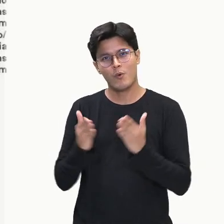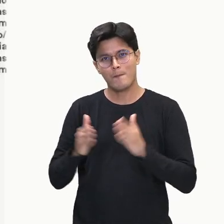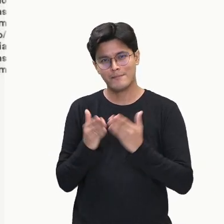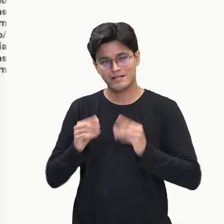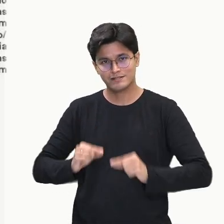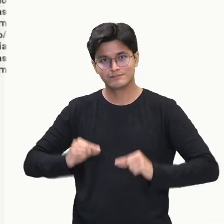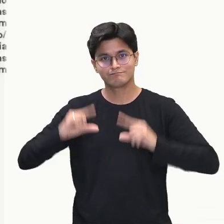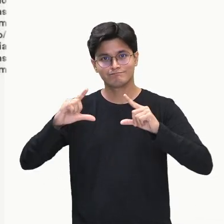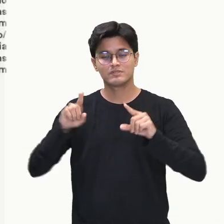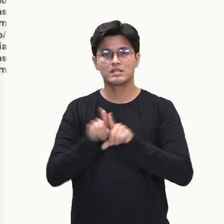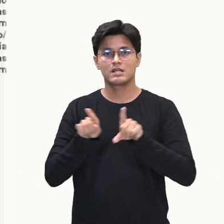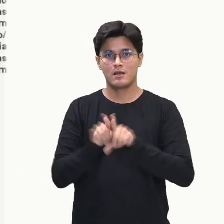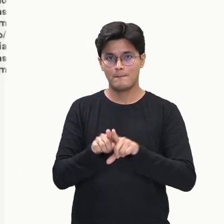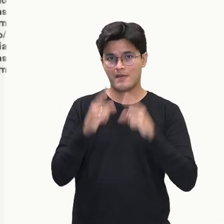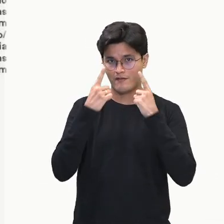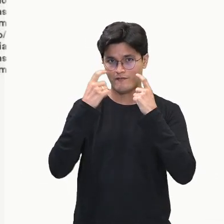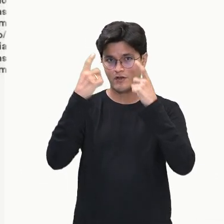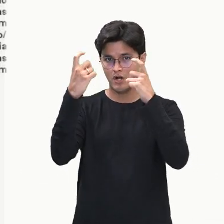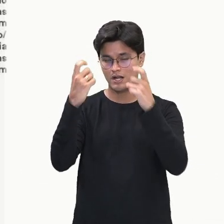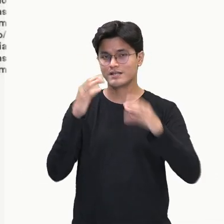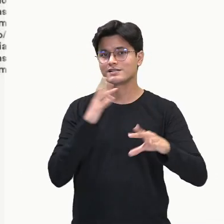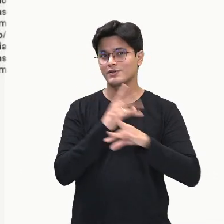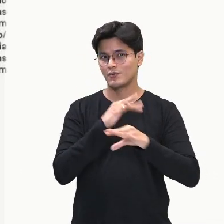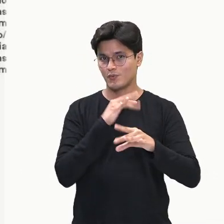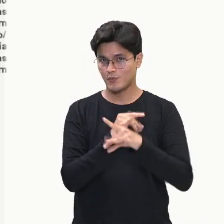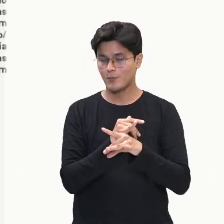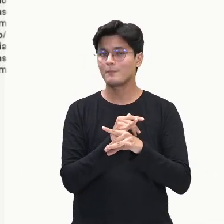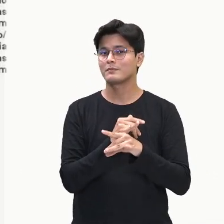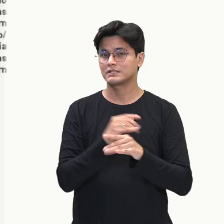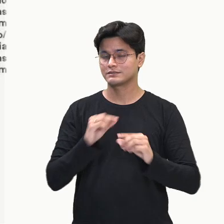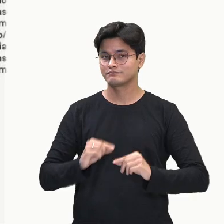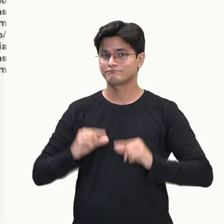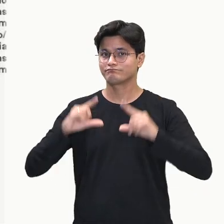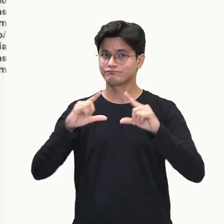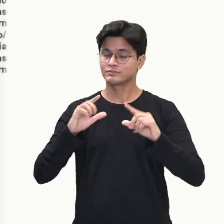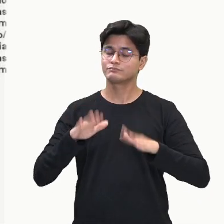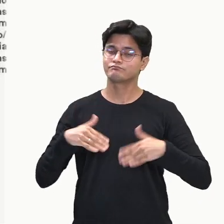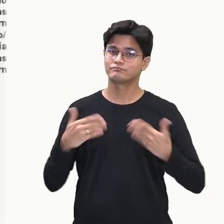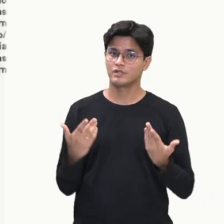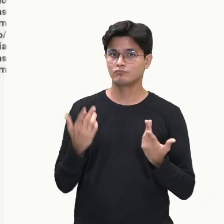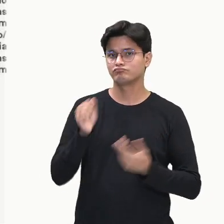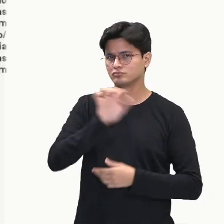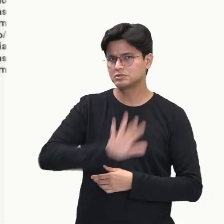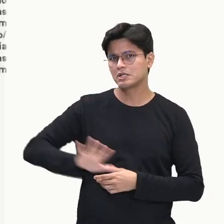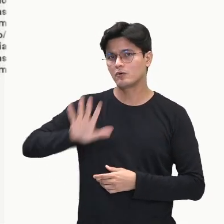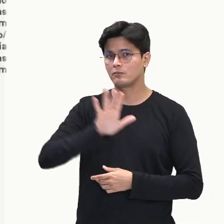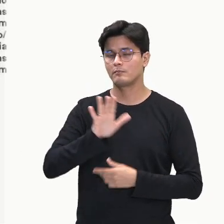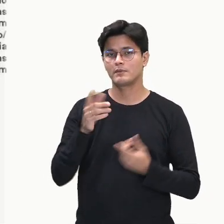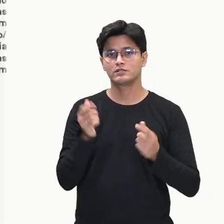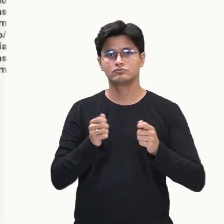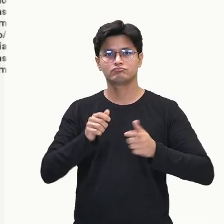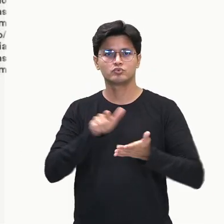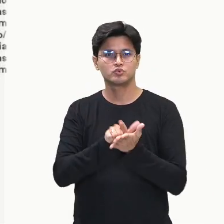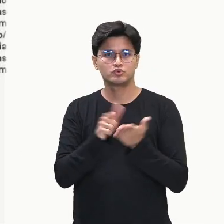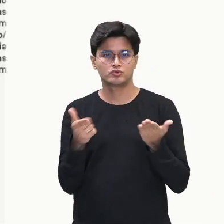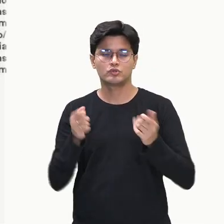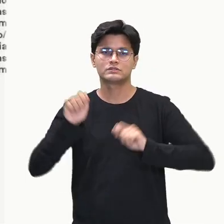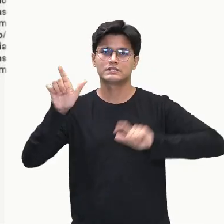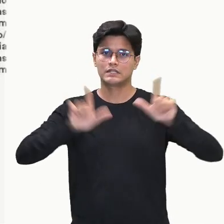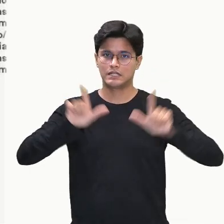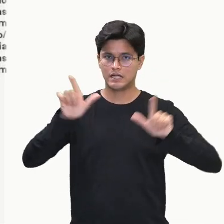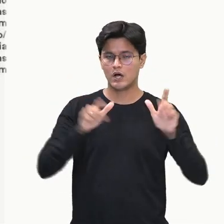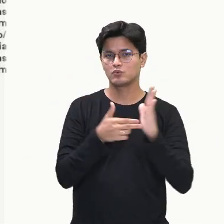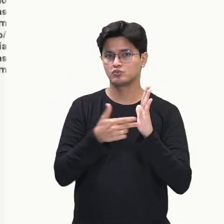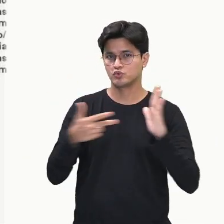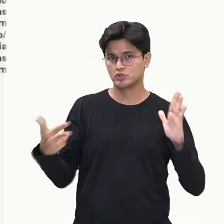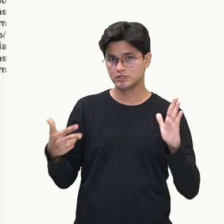aí normalmente nós vemos aí nos jornais, né, nas notícias, que quanto mais pobre é determinada